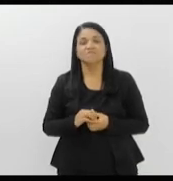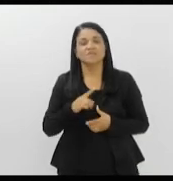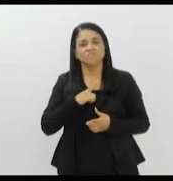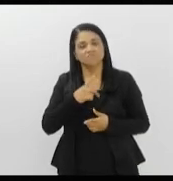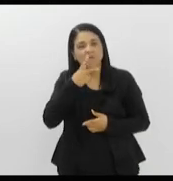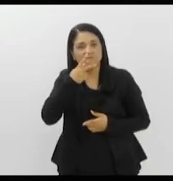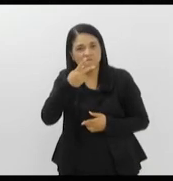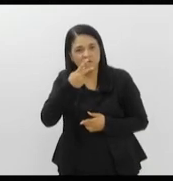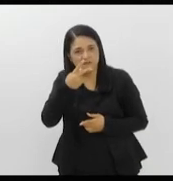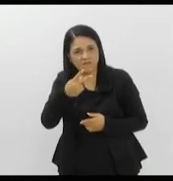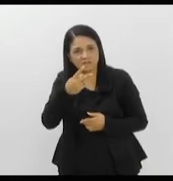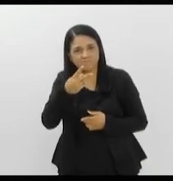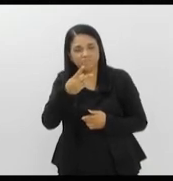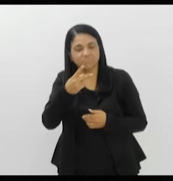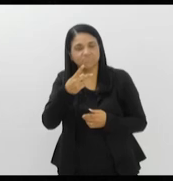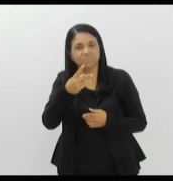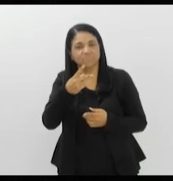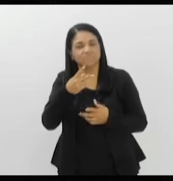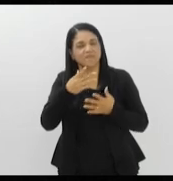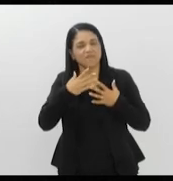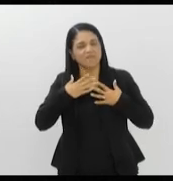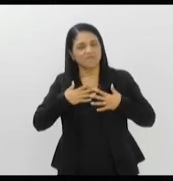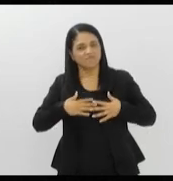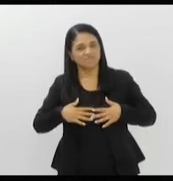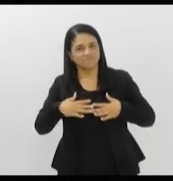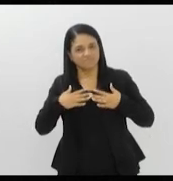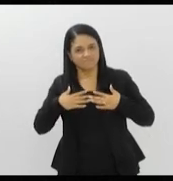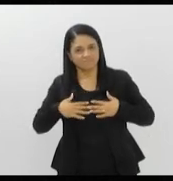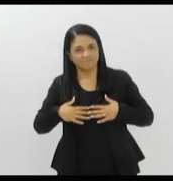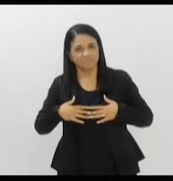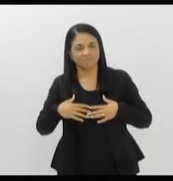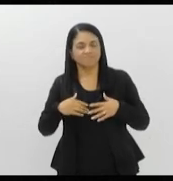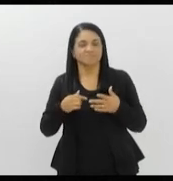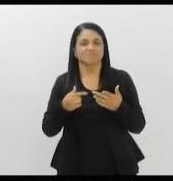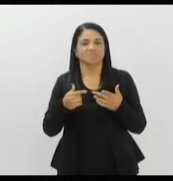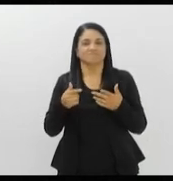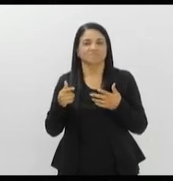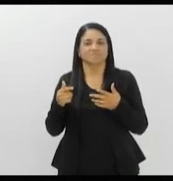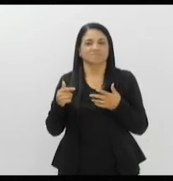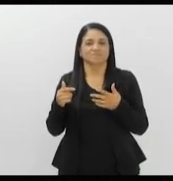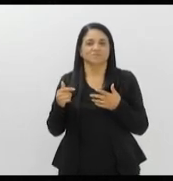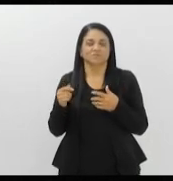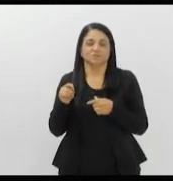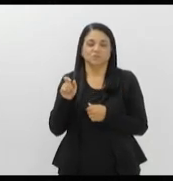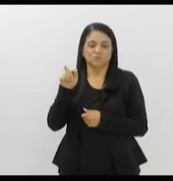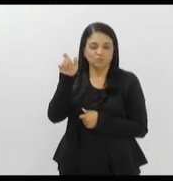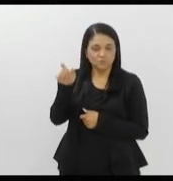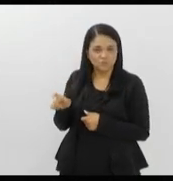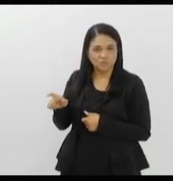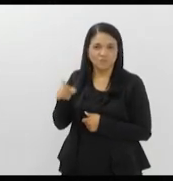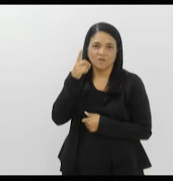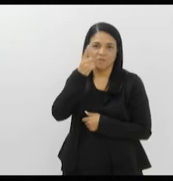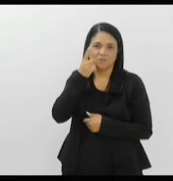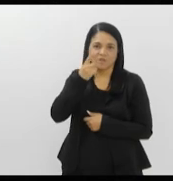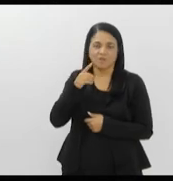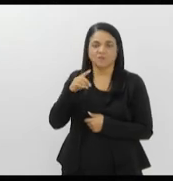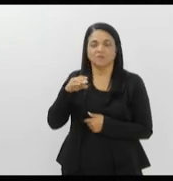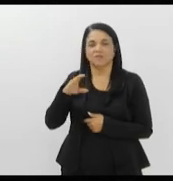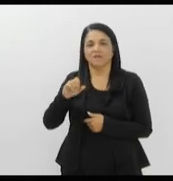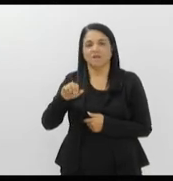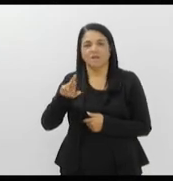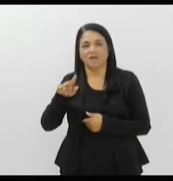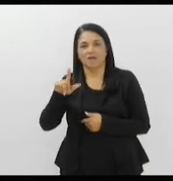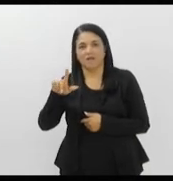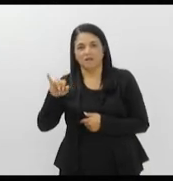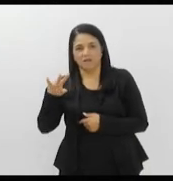muito mais amena que do deputado Carlinhos do BNH, e tratar